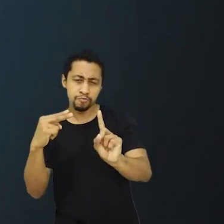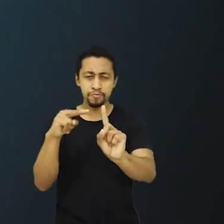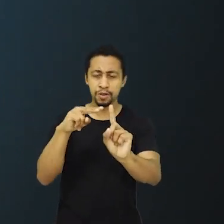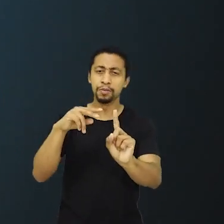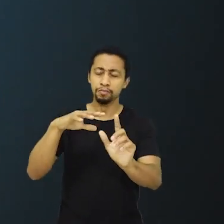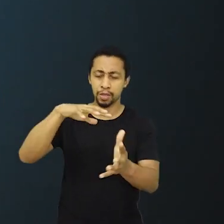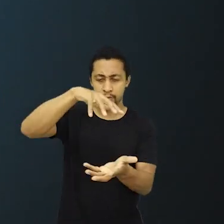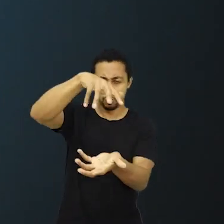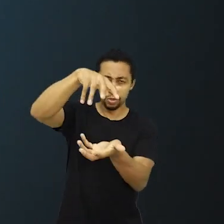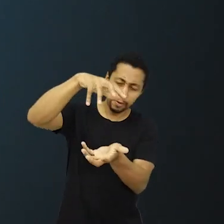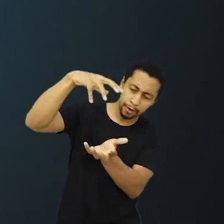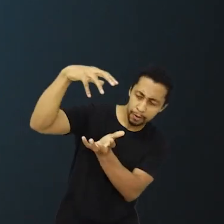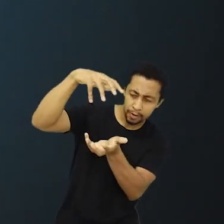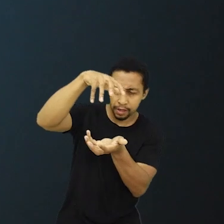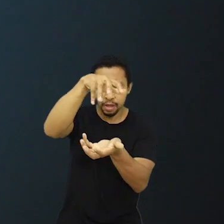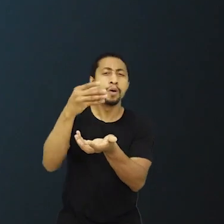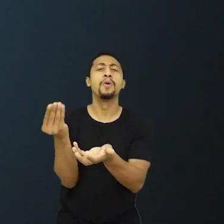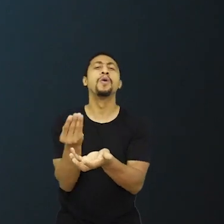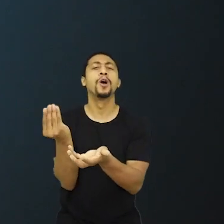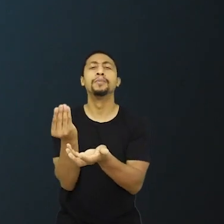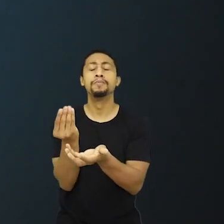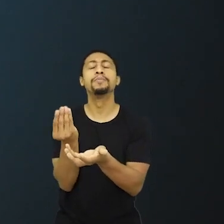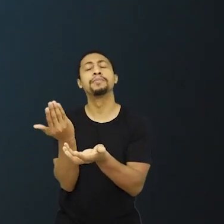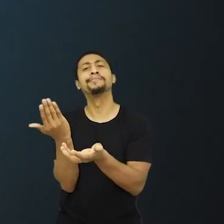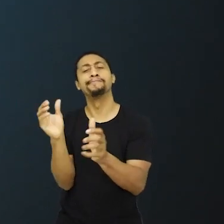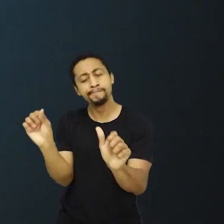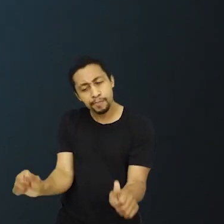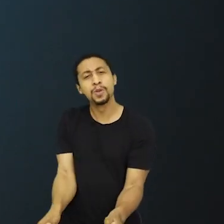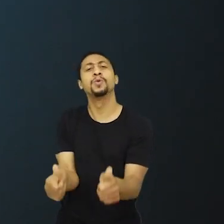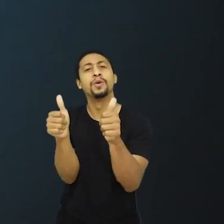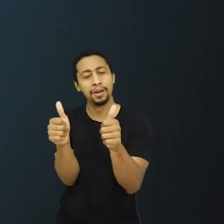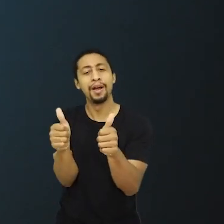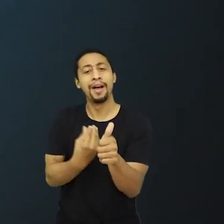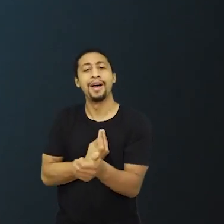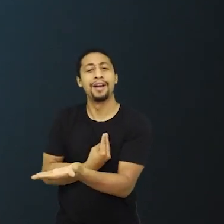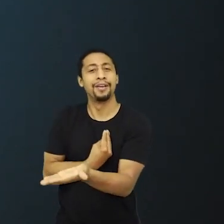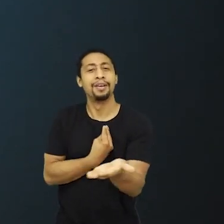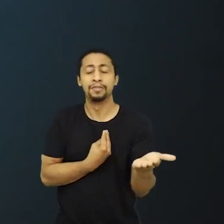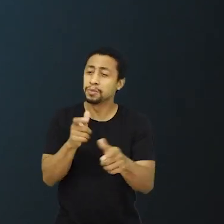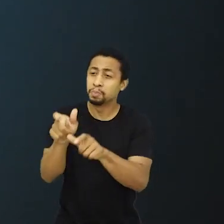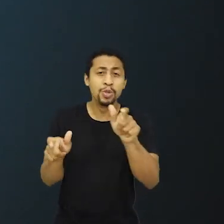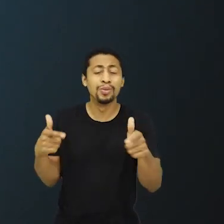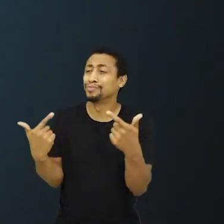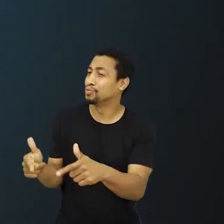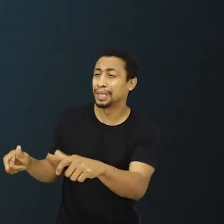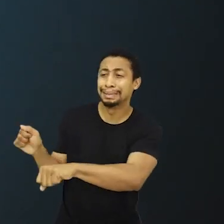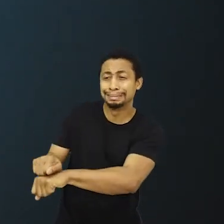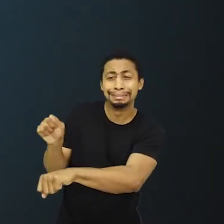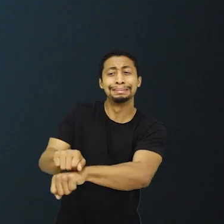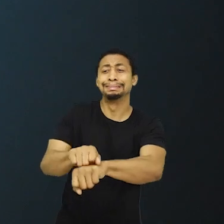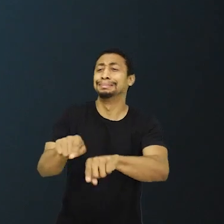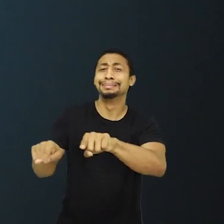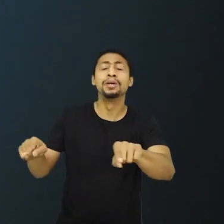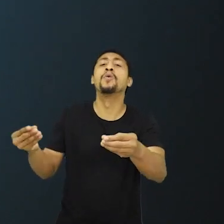e uma perspectiva de como melhorar a vida dos que não têm, dos que não podem, dos que não acessam, como democratizar